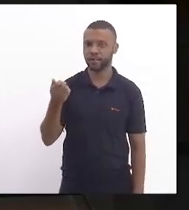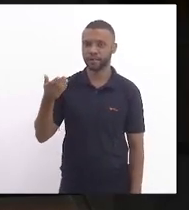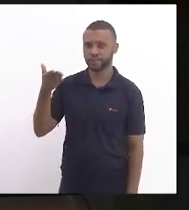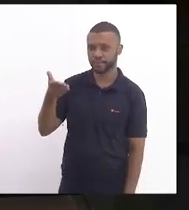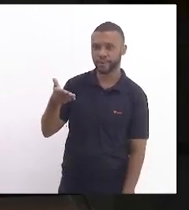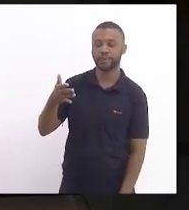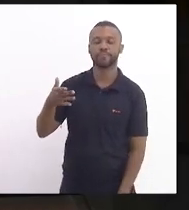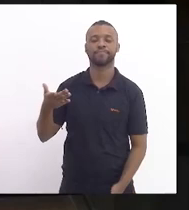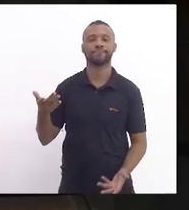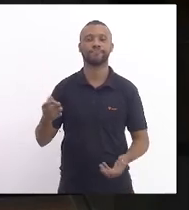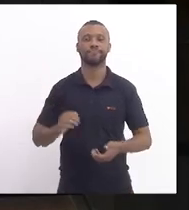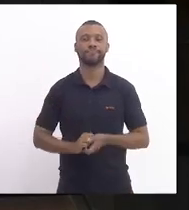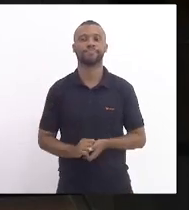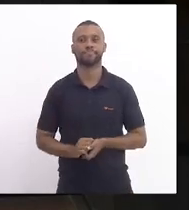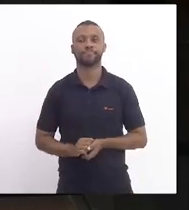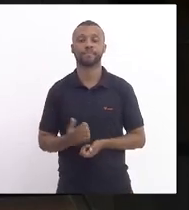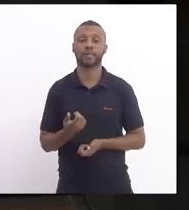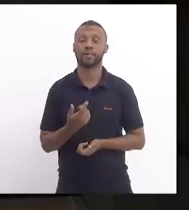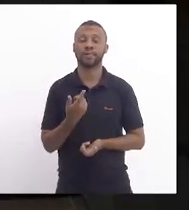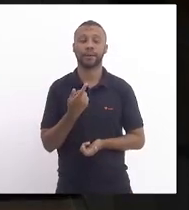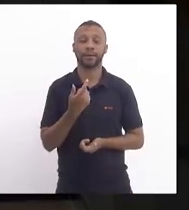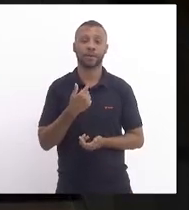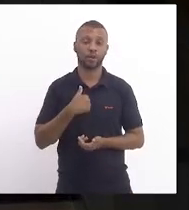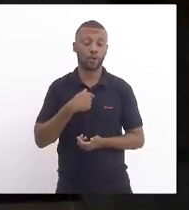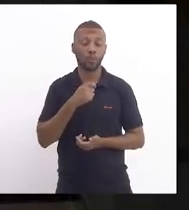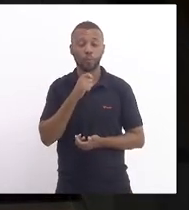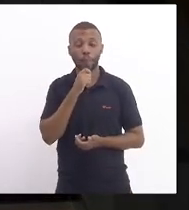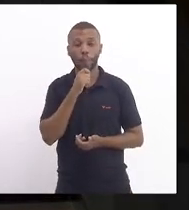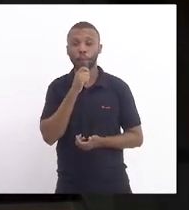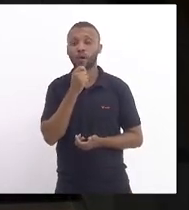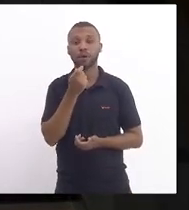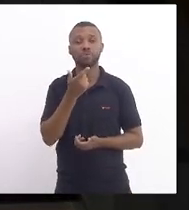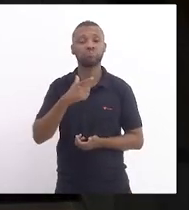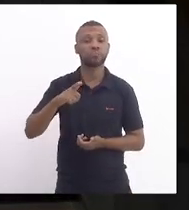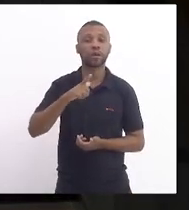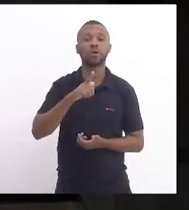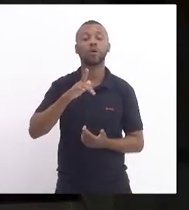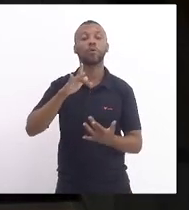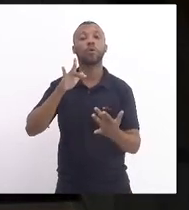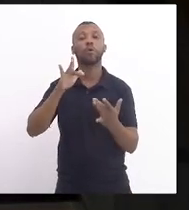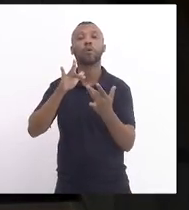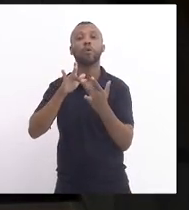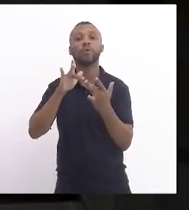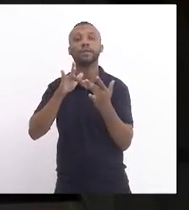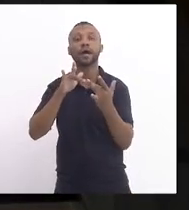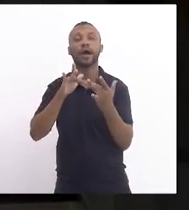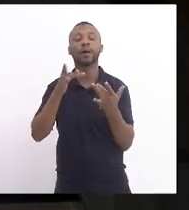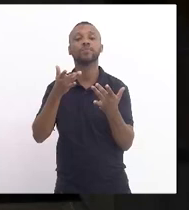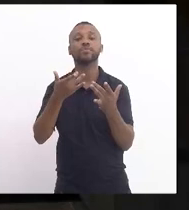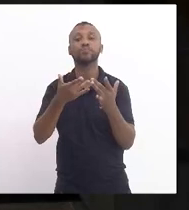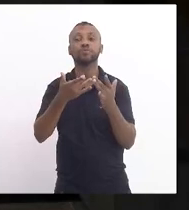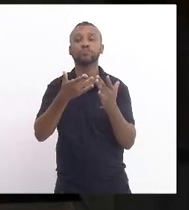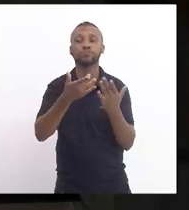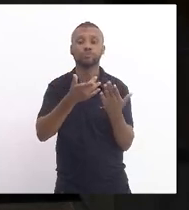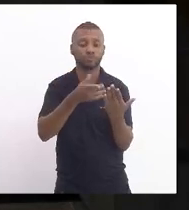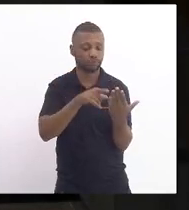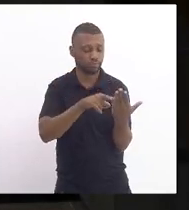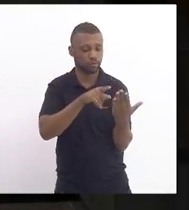ainda não tomei com a tanto chora Presidente com o substitutivo